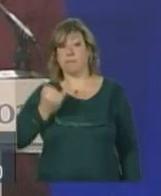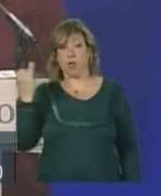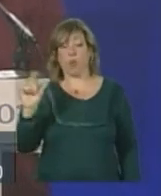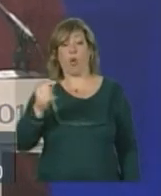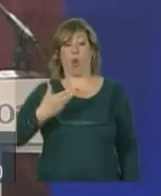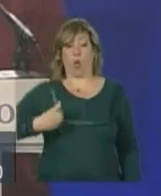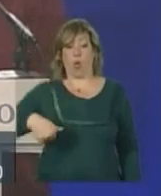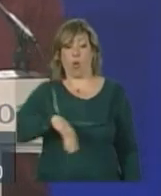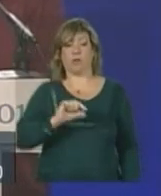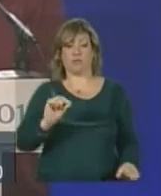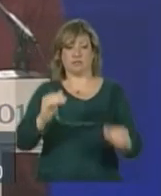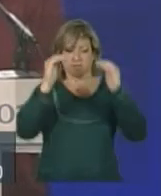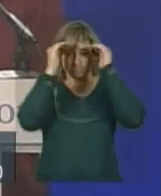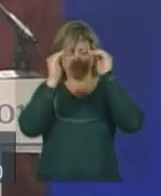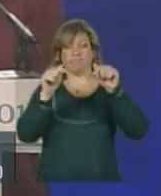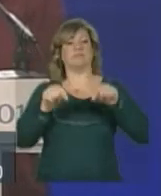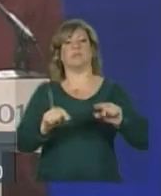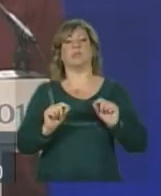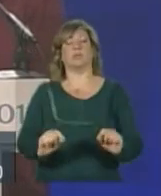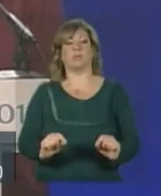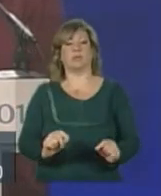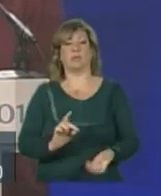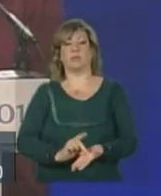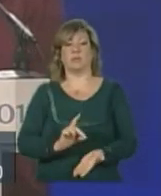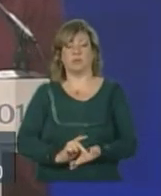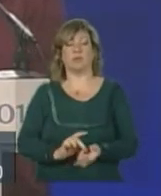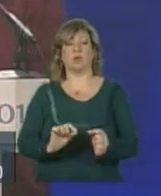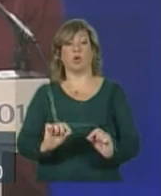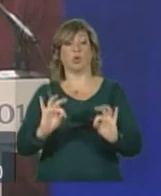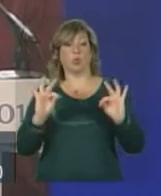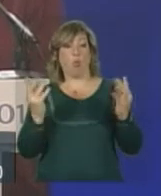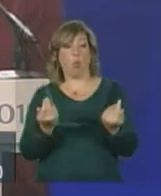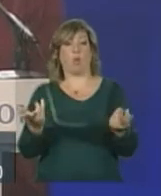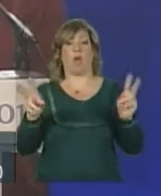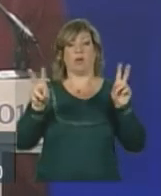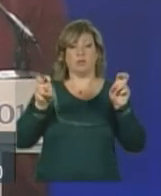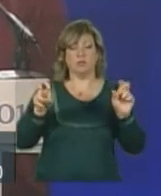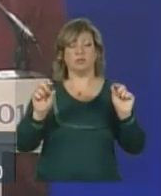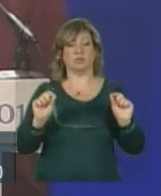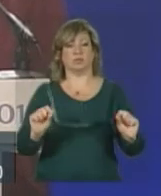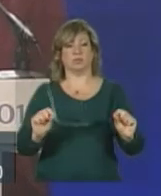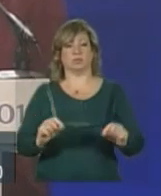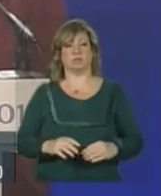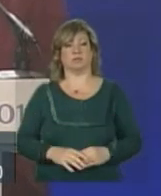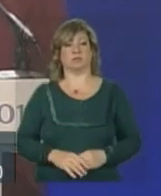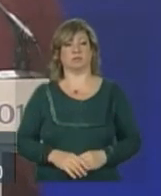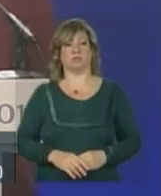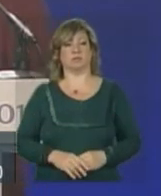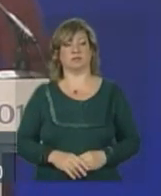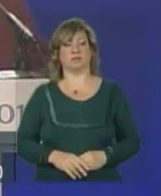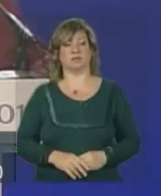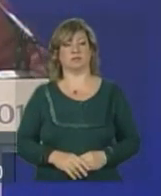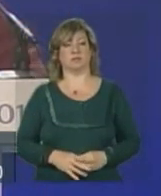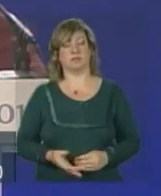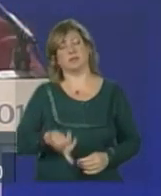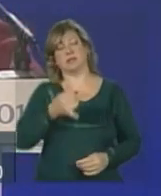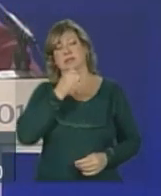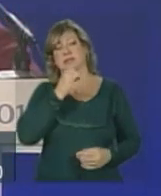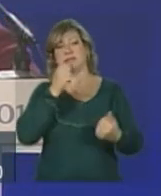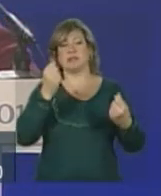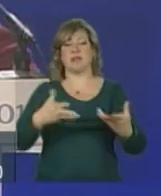nós damos para o fato de que as questões de, vamos dizer assim,